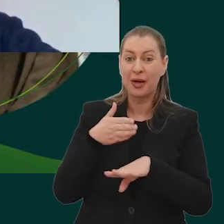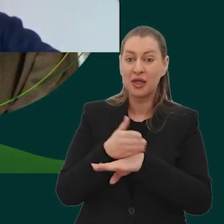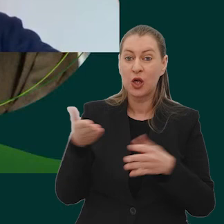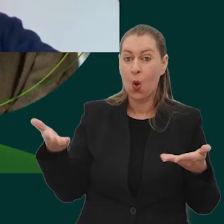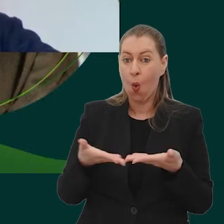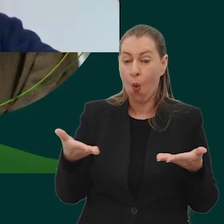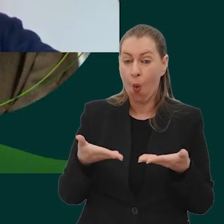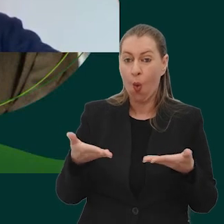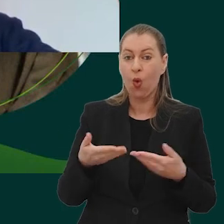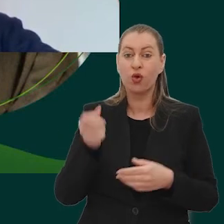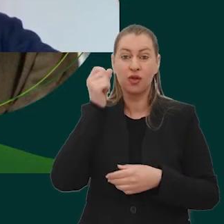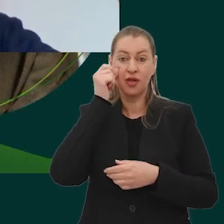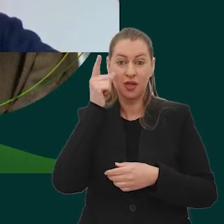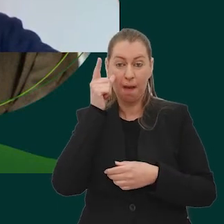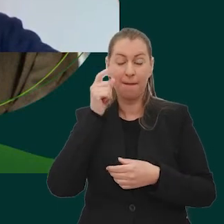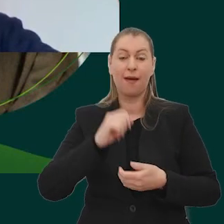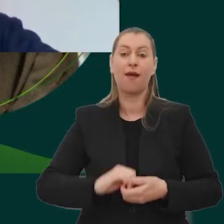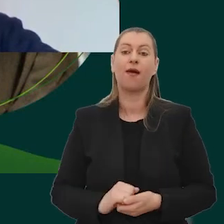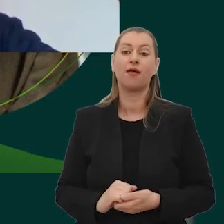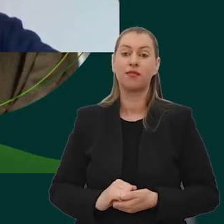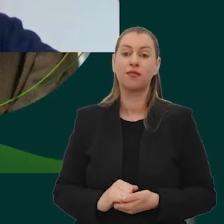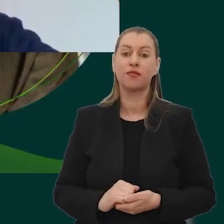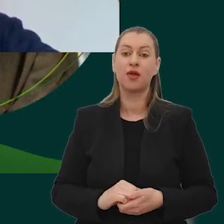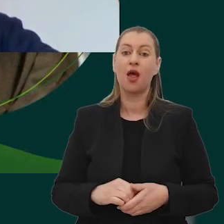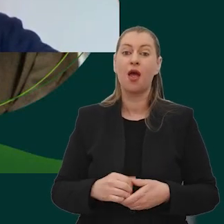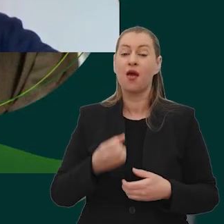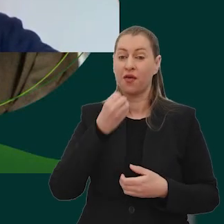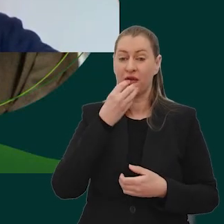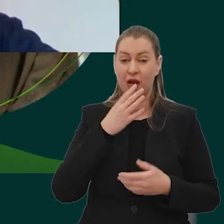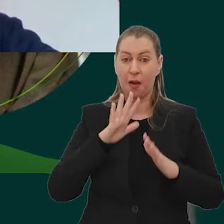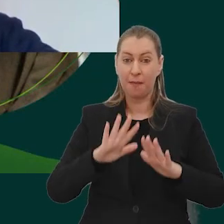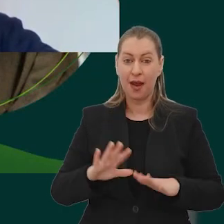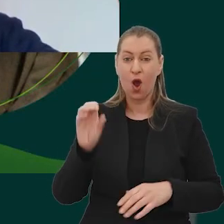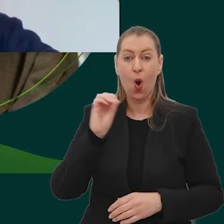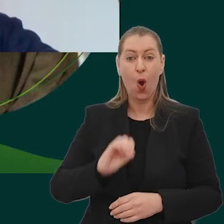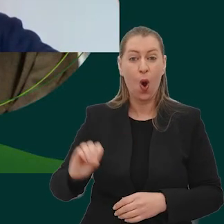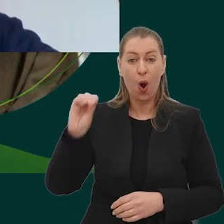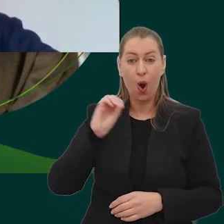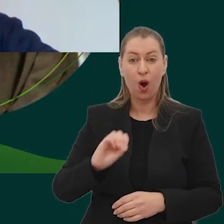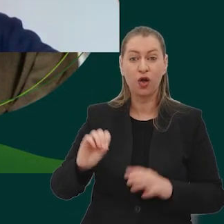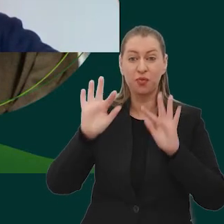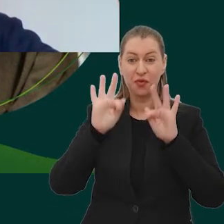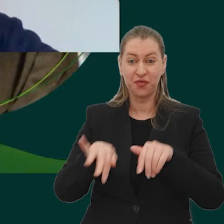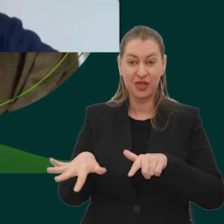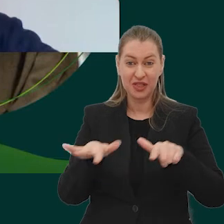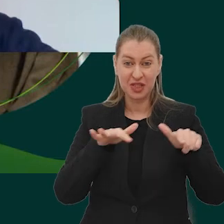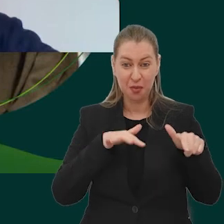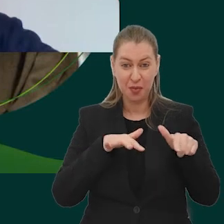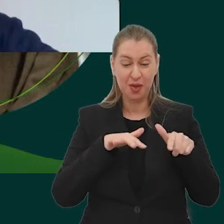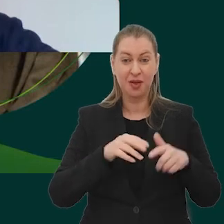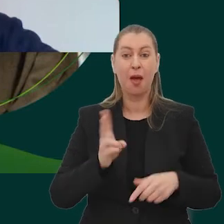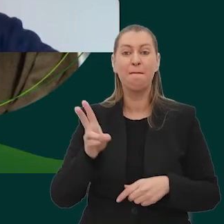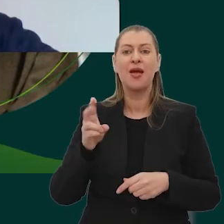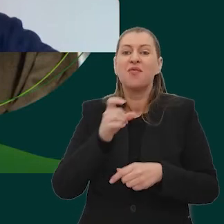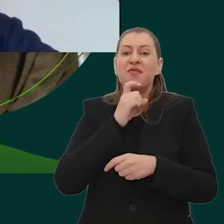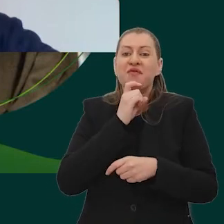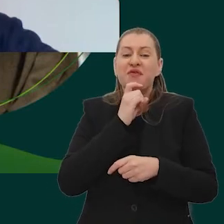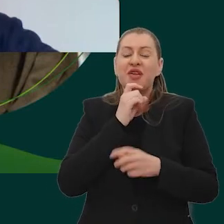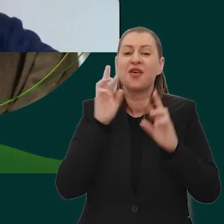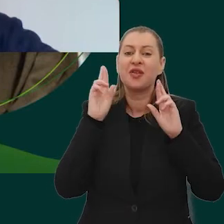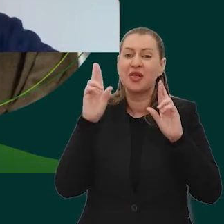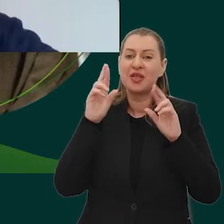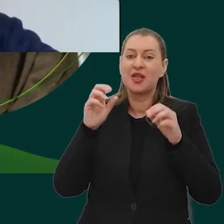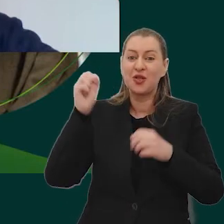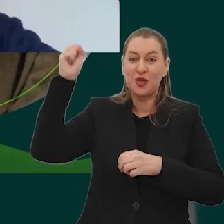hoje, aí nesta manhã, nos acompanhando. Fiquem bem, um ótimo final de semana, né? Mesmo que seja frio, vamos esperar que